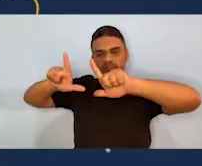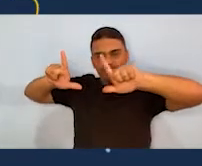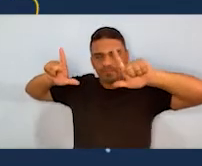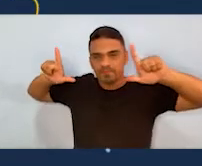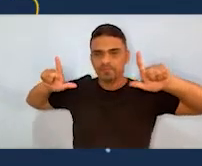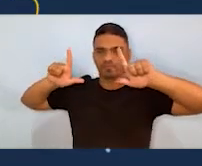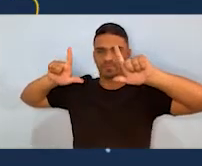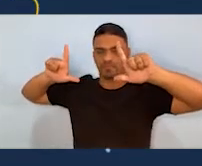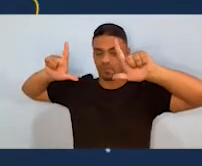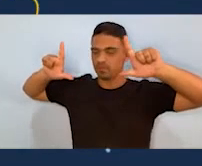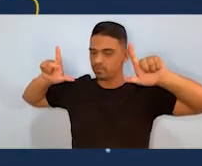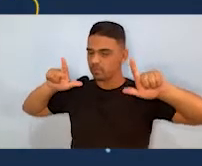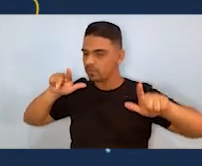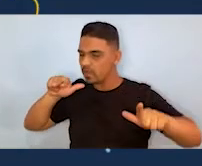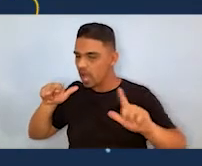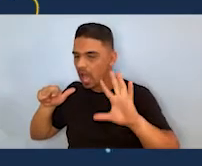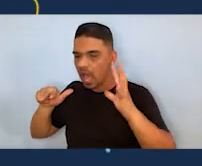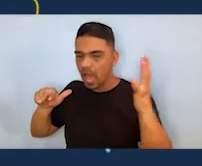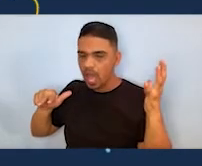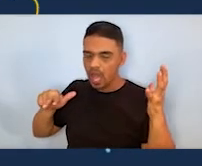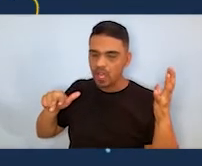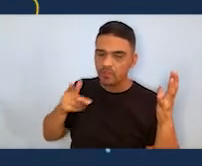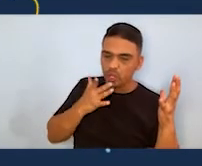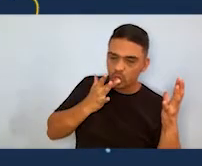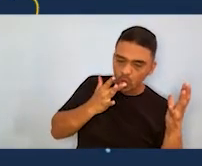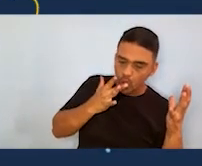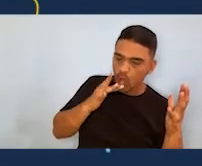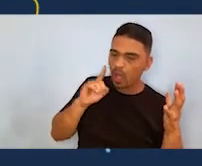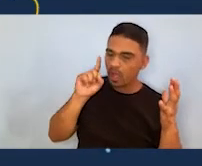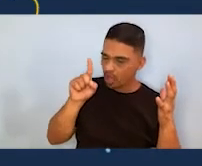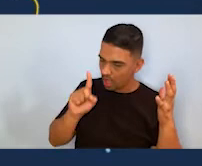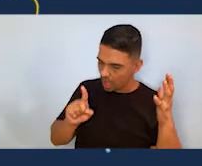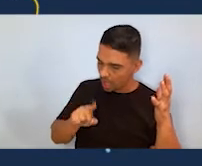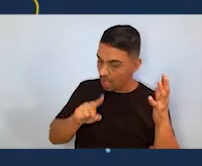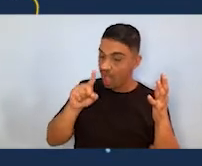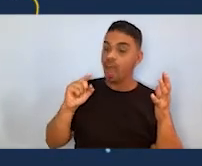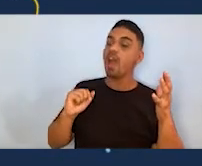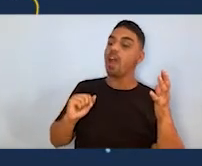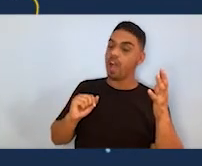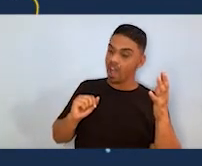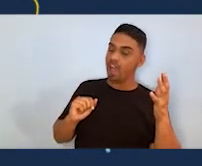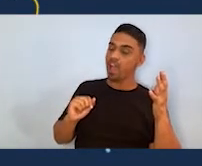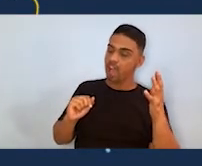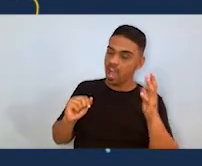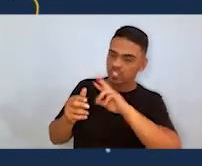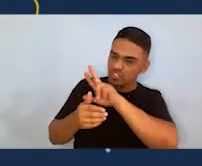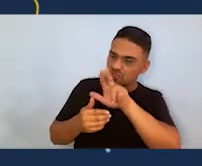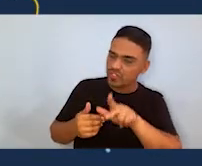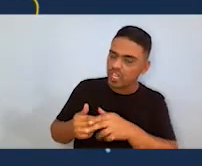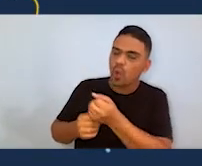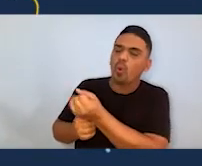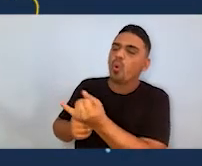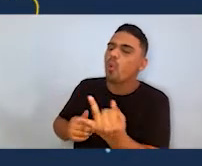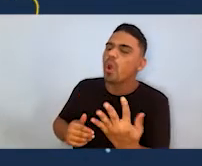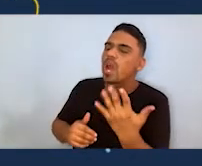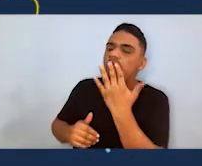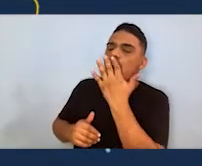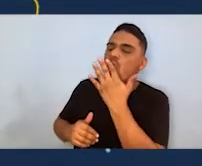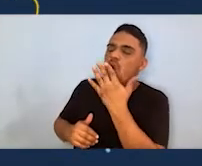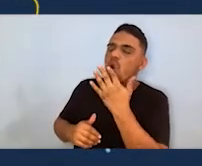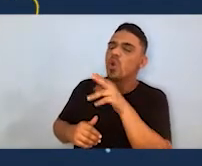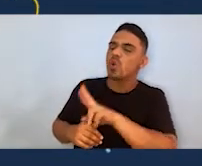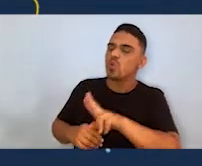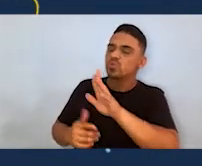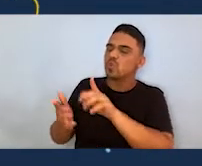o zoom e ficava olhando como é que a pessoa fez árvore, quais são os tons de cor, como a pessoa usou o contraste, quantas cores ela usou para